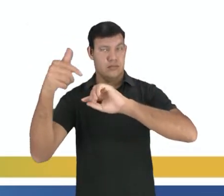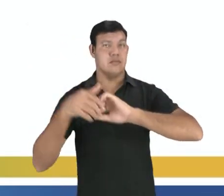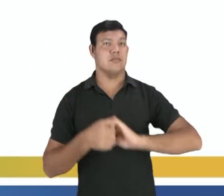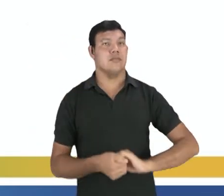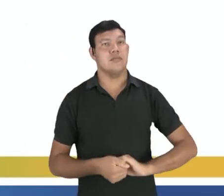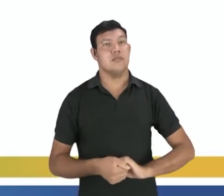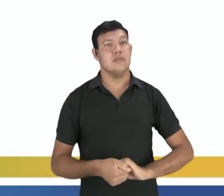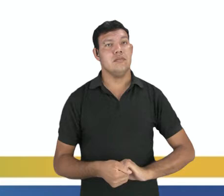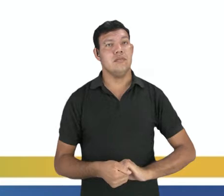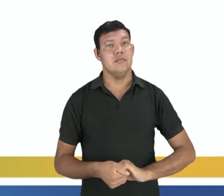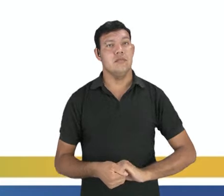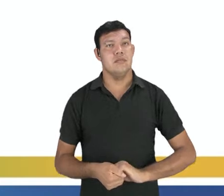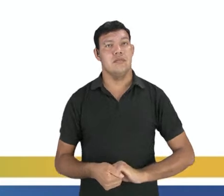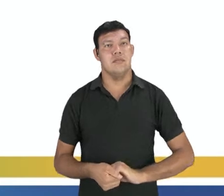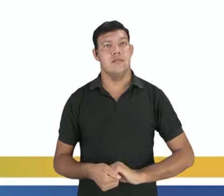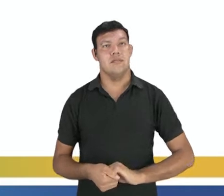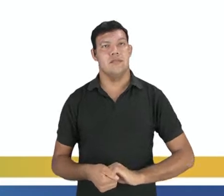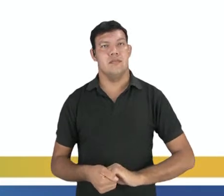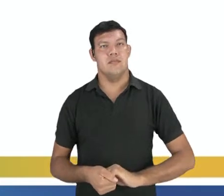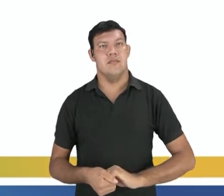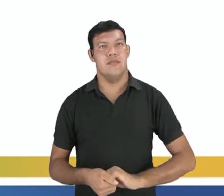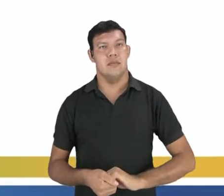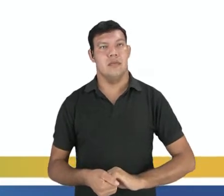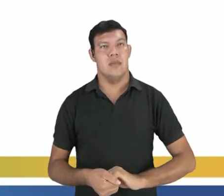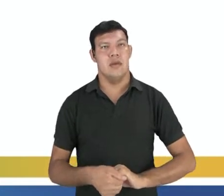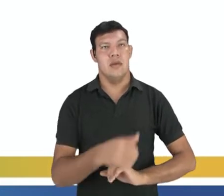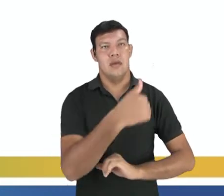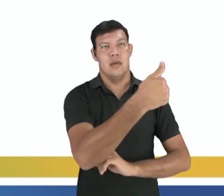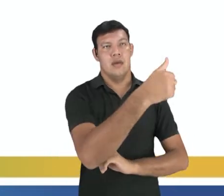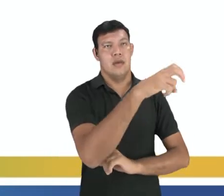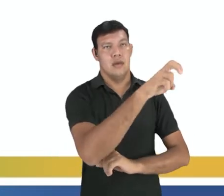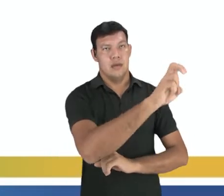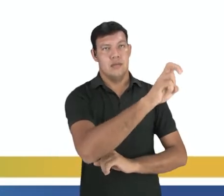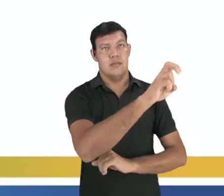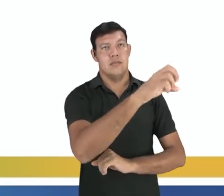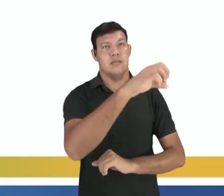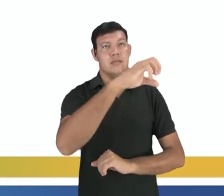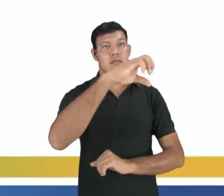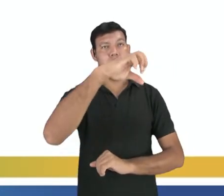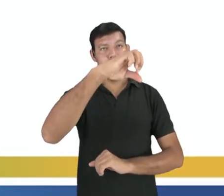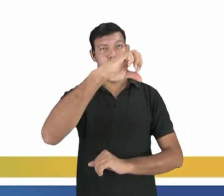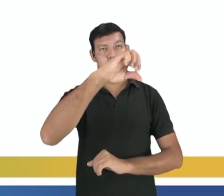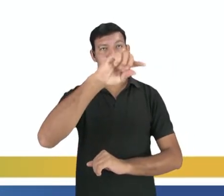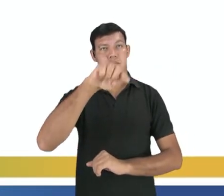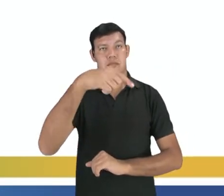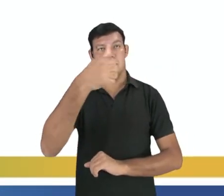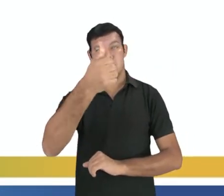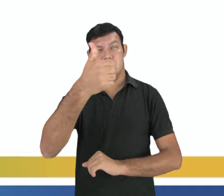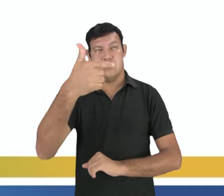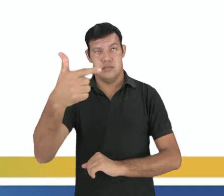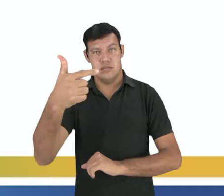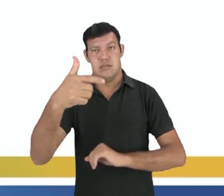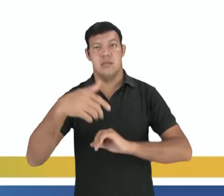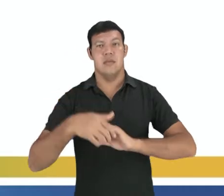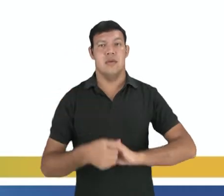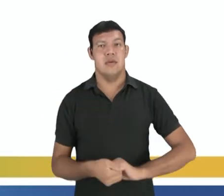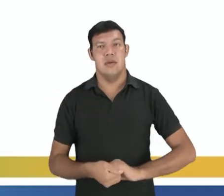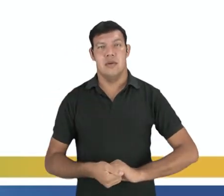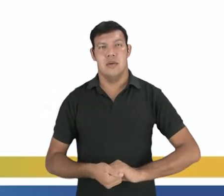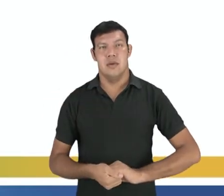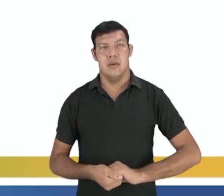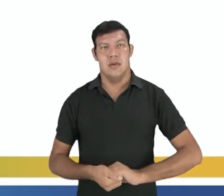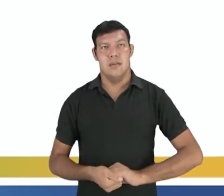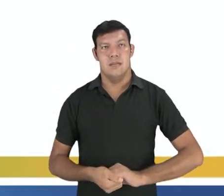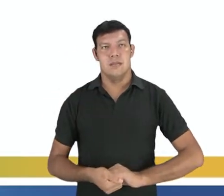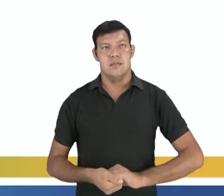tenho 15, 18 e 24. Então, dividido por